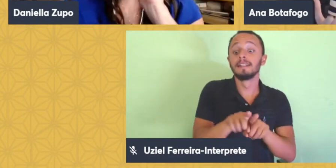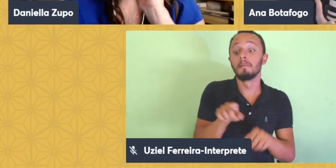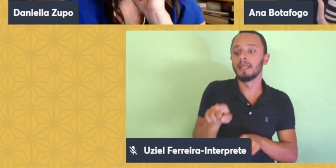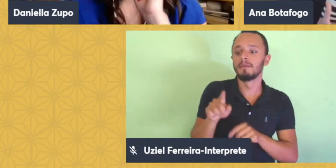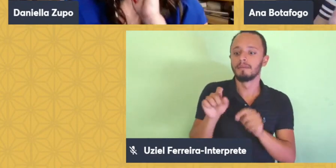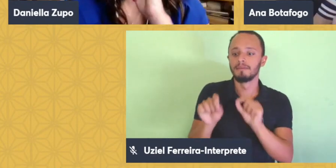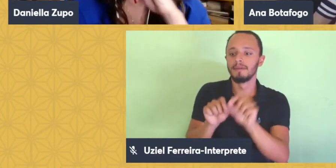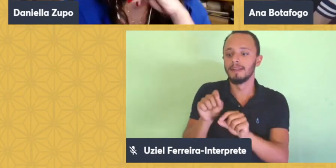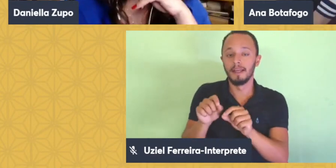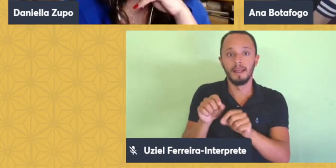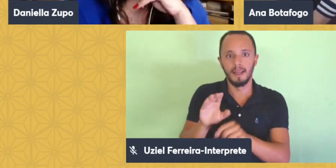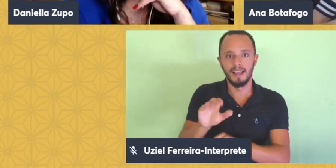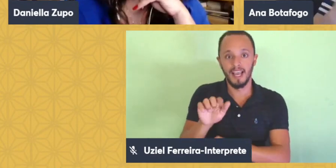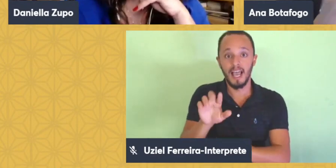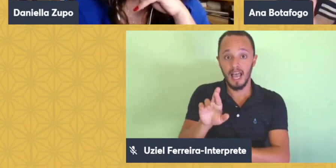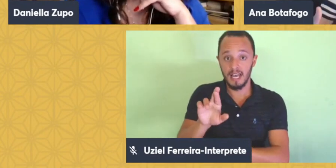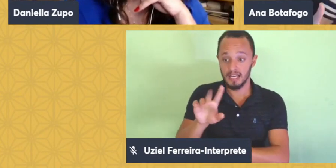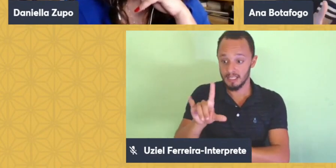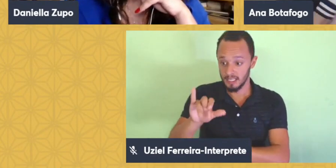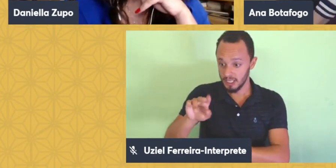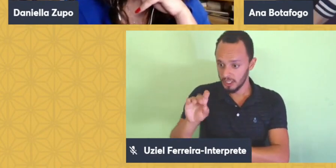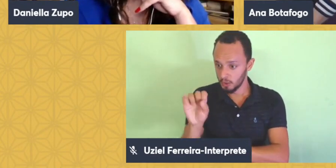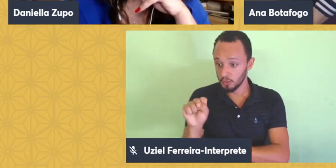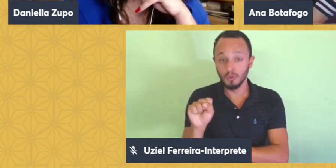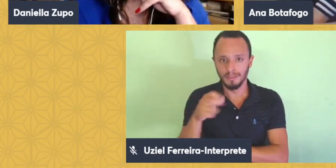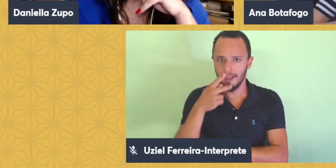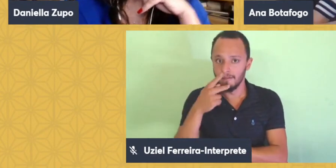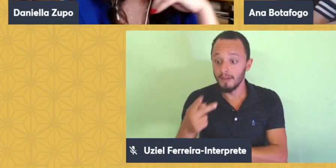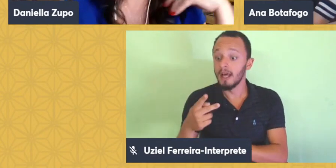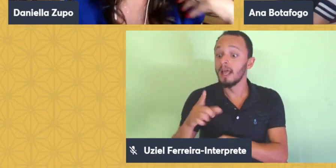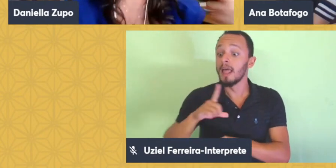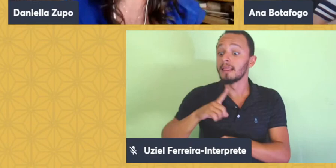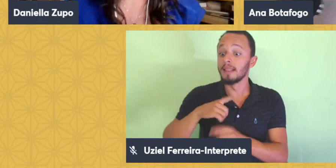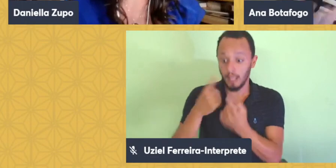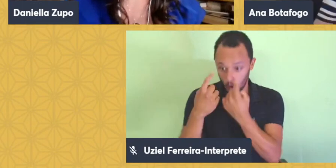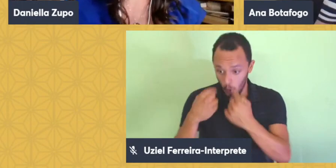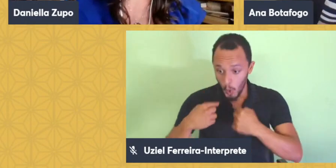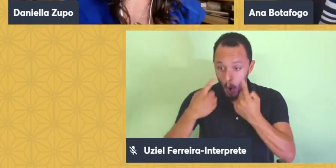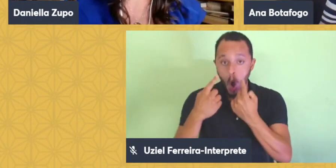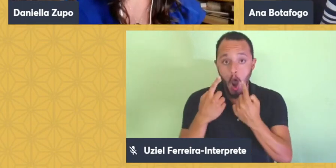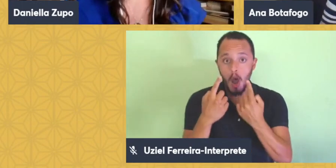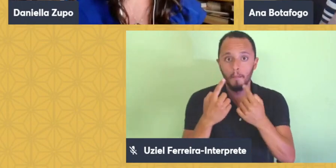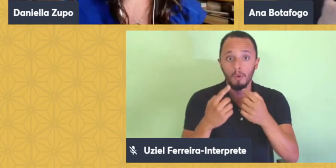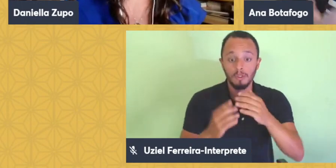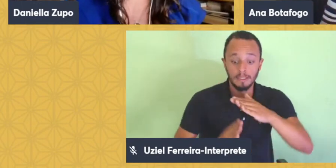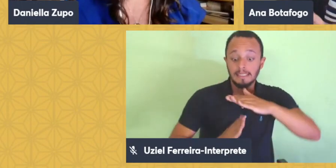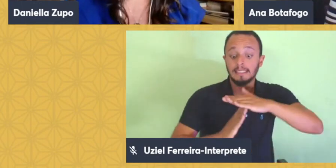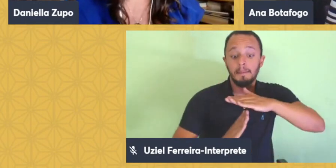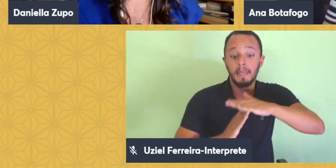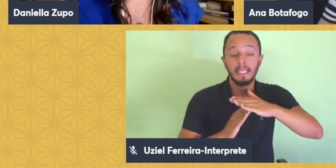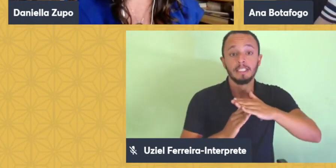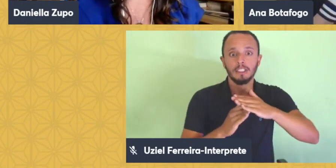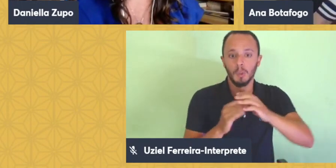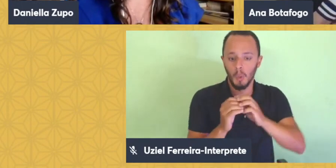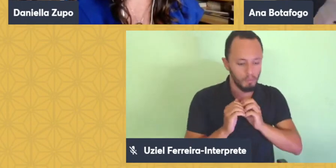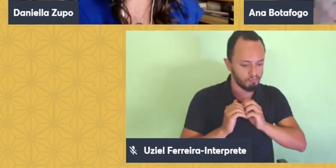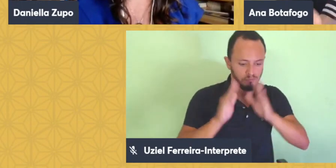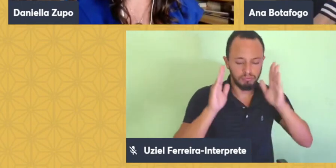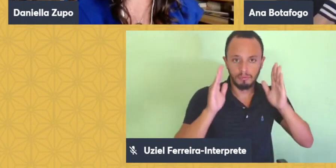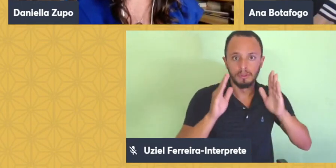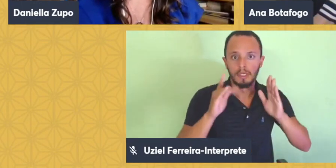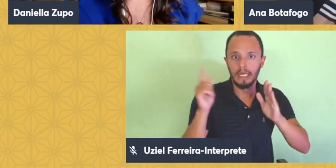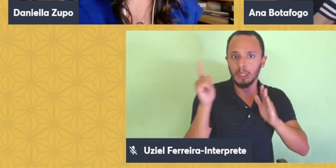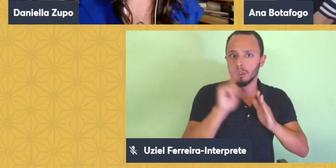não poderiam se superar ou se manifestar Aí sim a gente